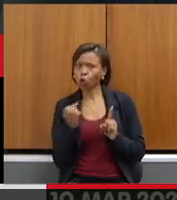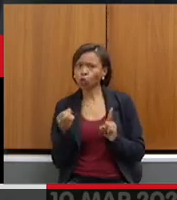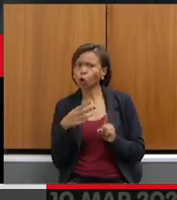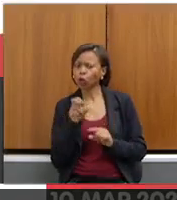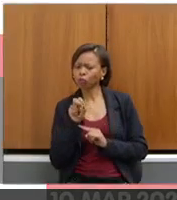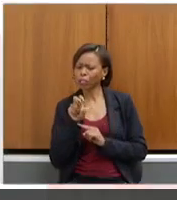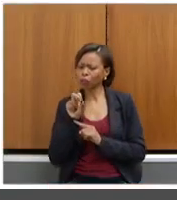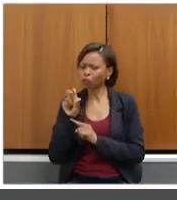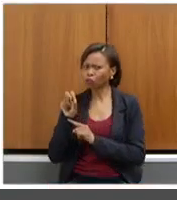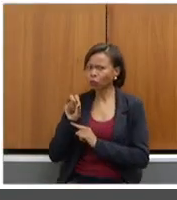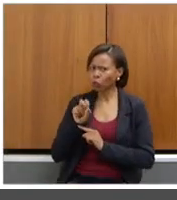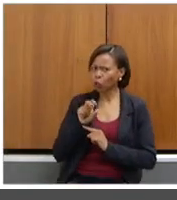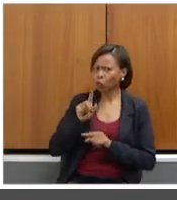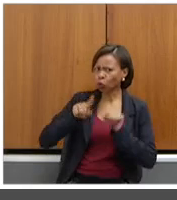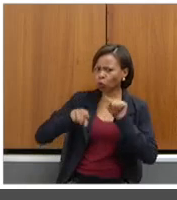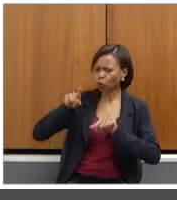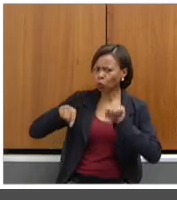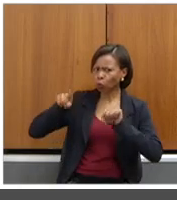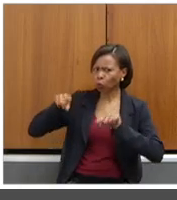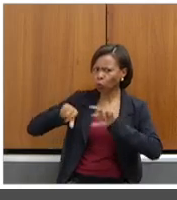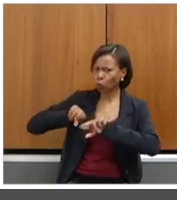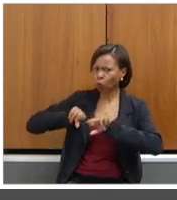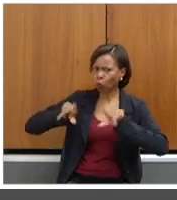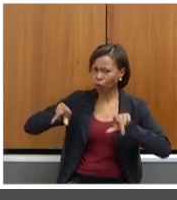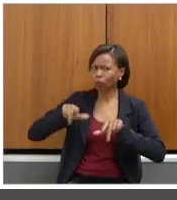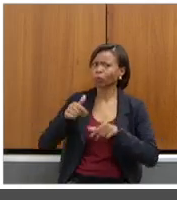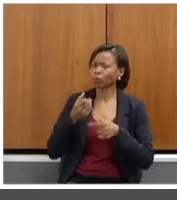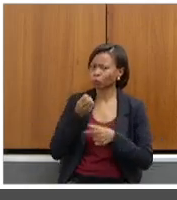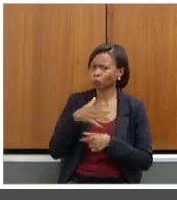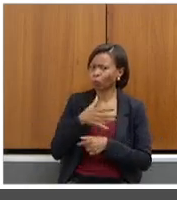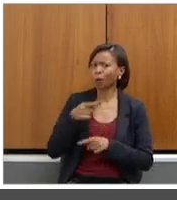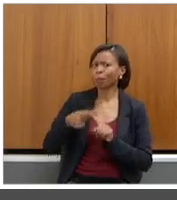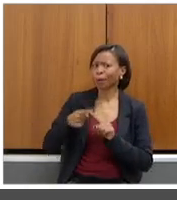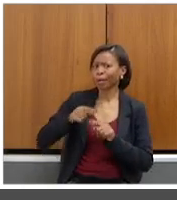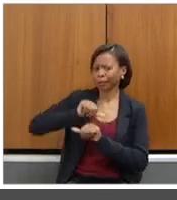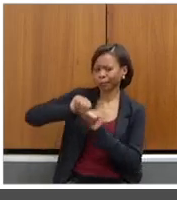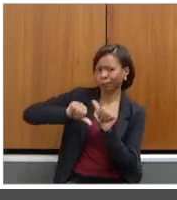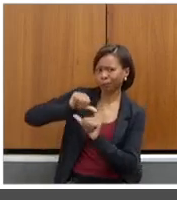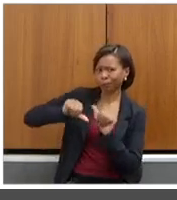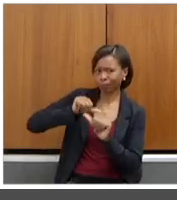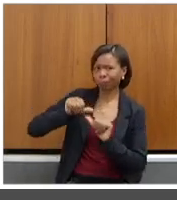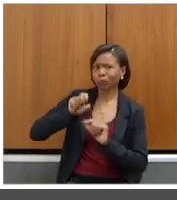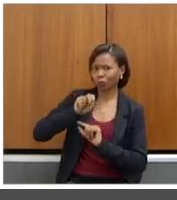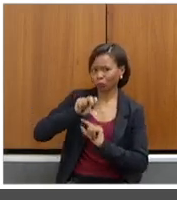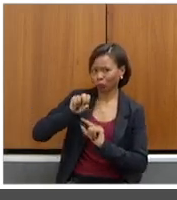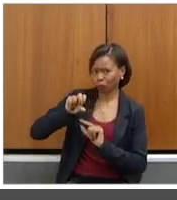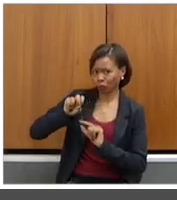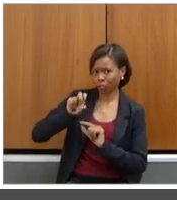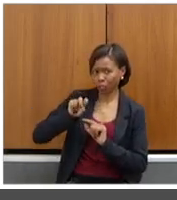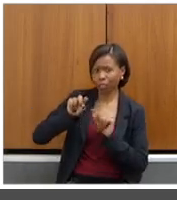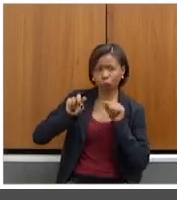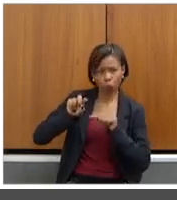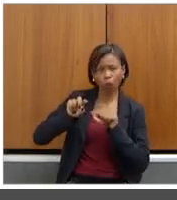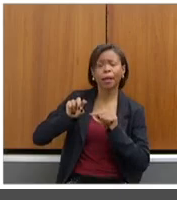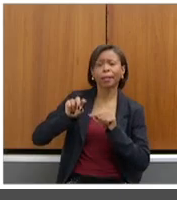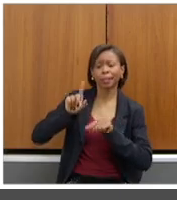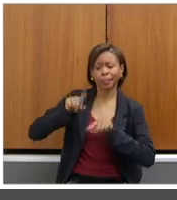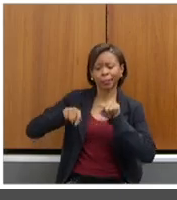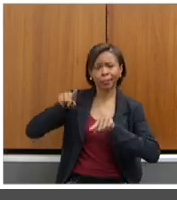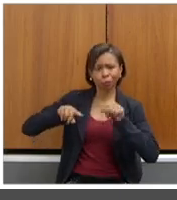o vírus Ele tem um RNA que sofre mutações naturalmente e as mutações elas podem